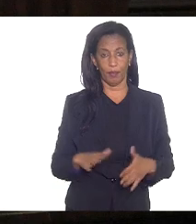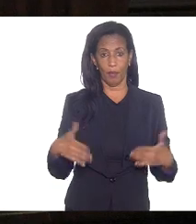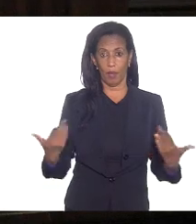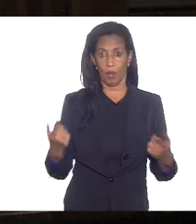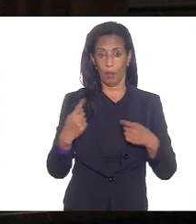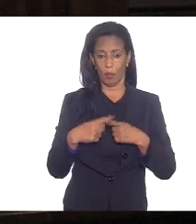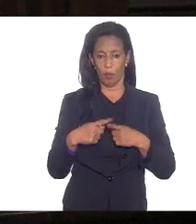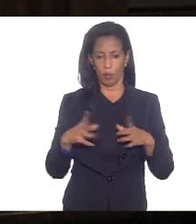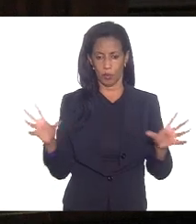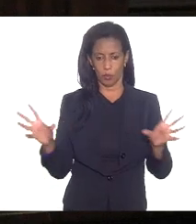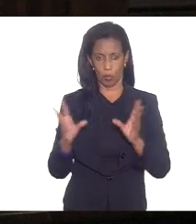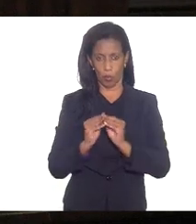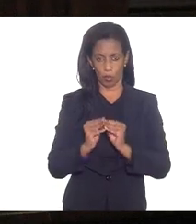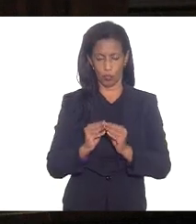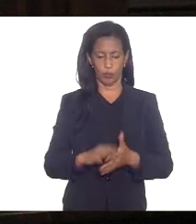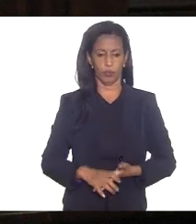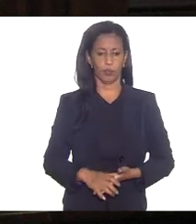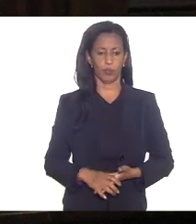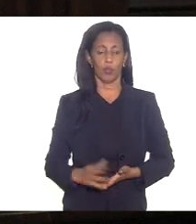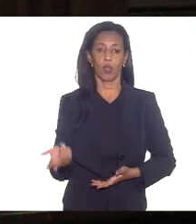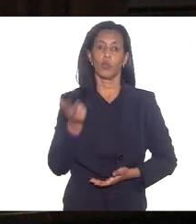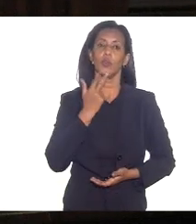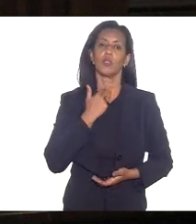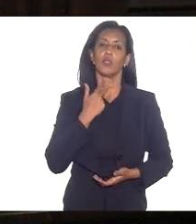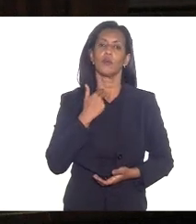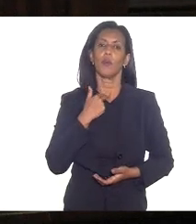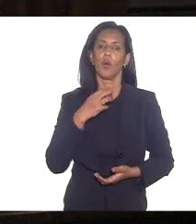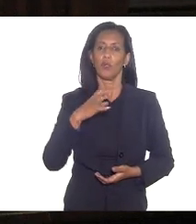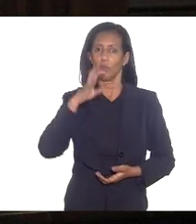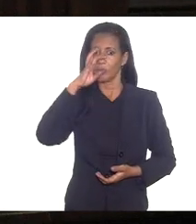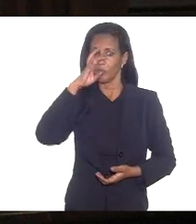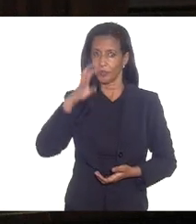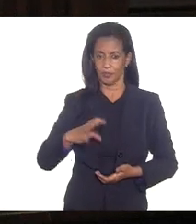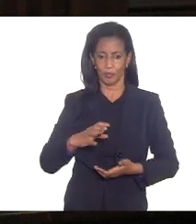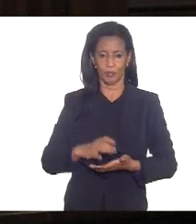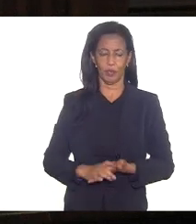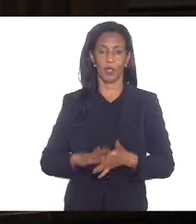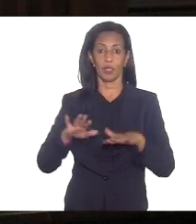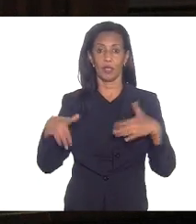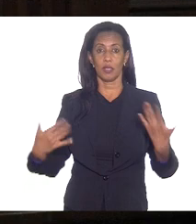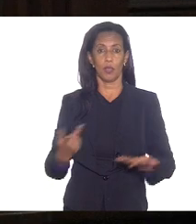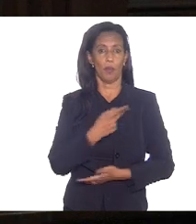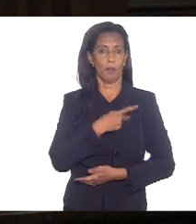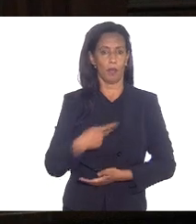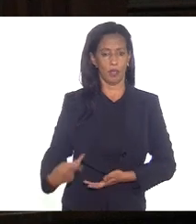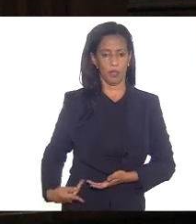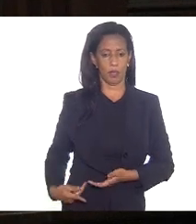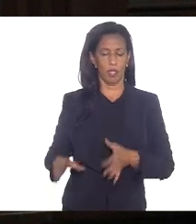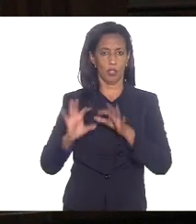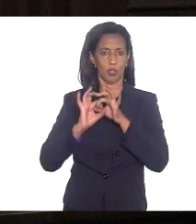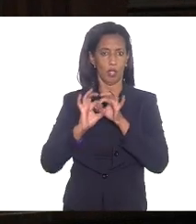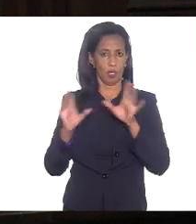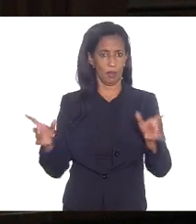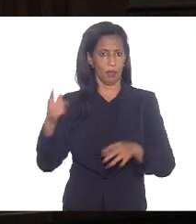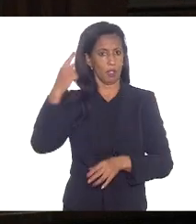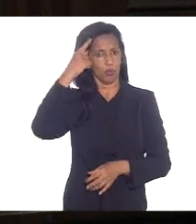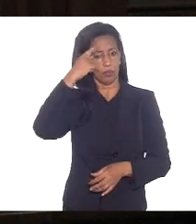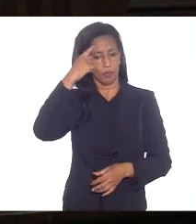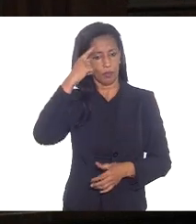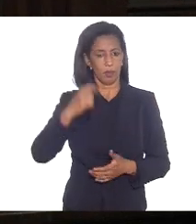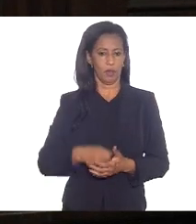Portanto, conclui o ministro, não se pode ignorar, senhor presidente, que as liberdades do